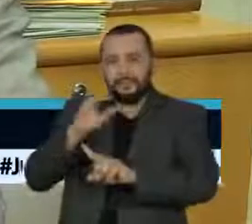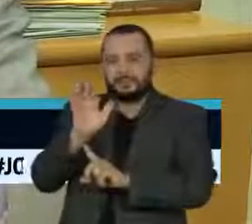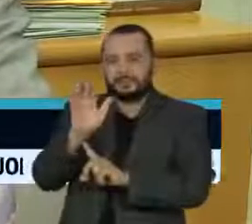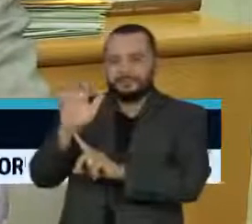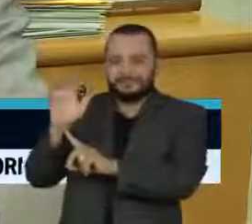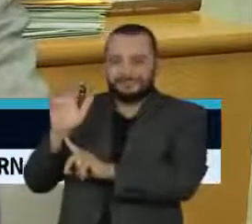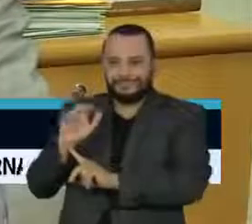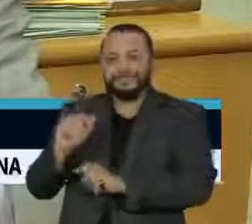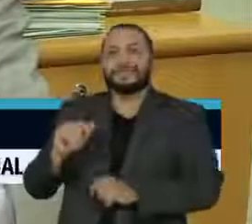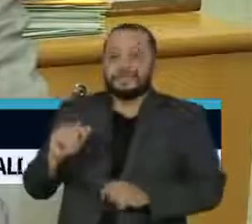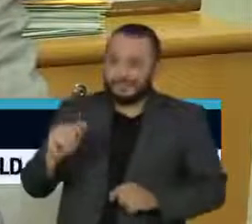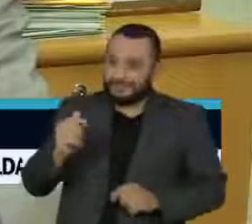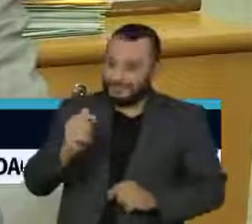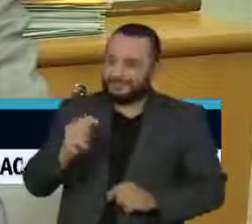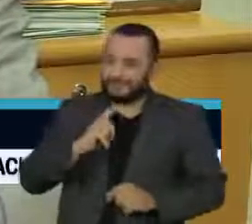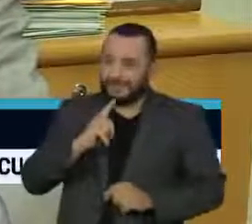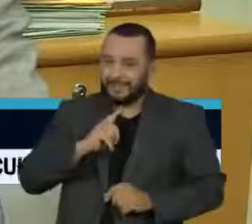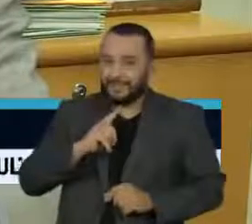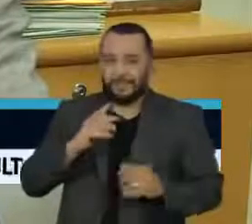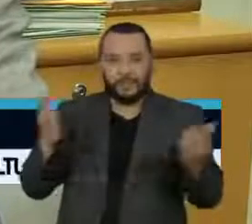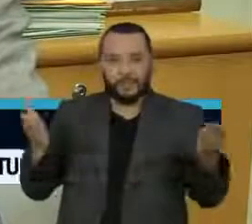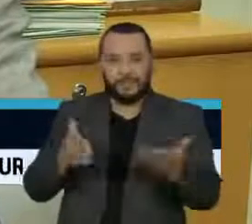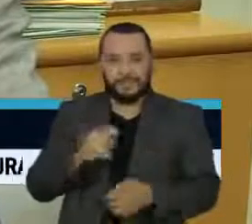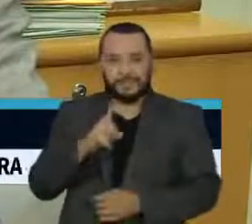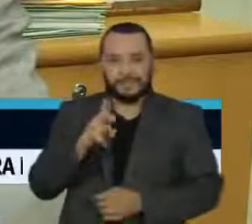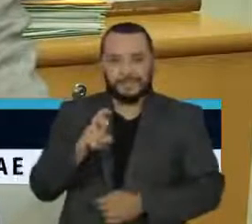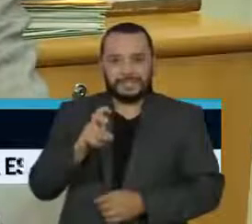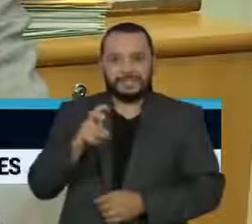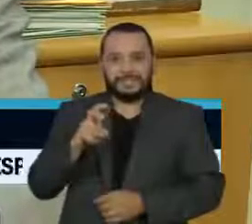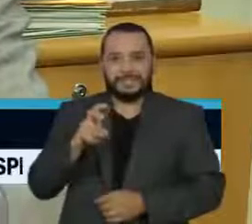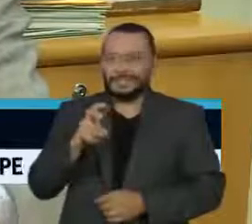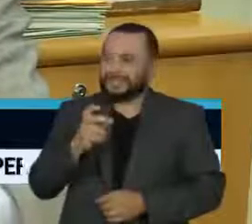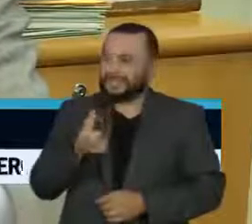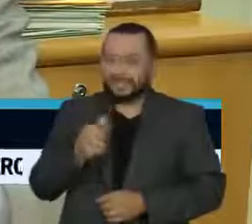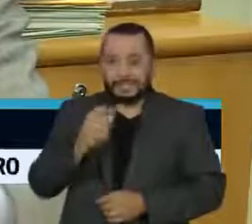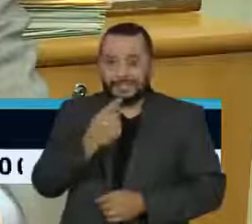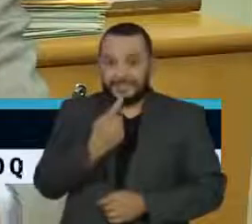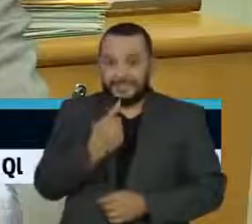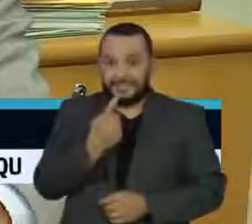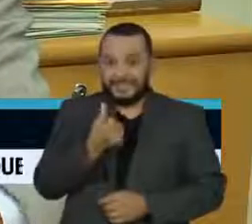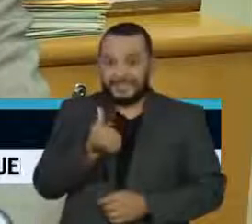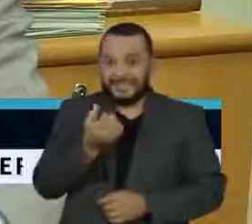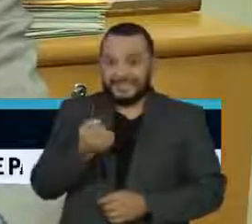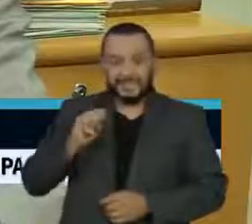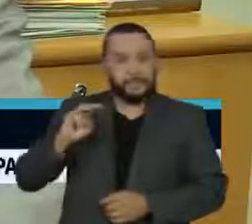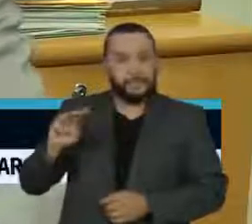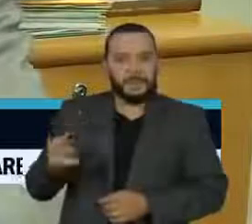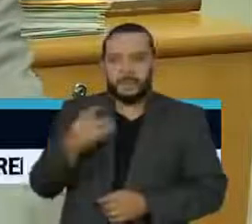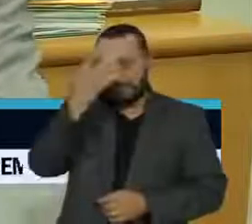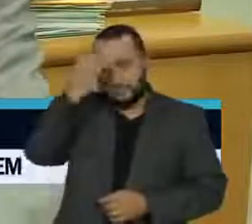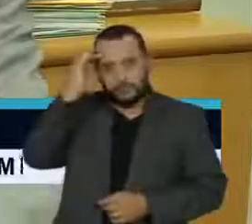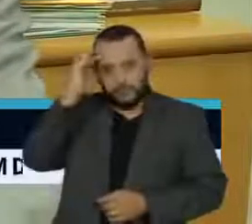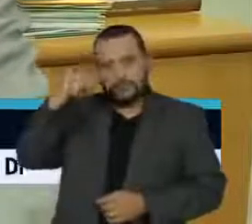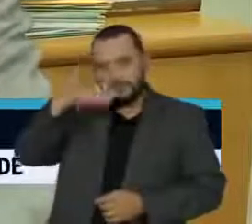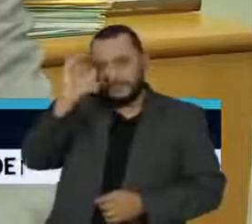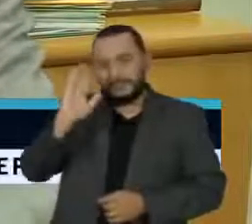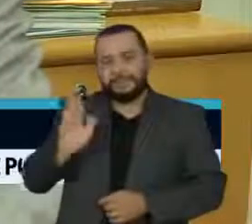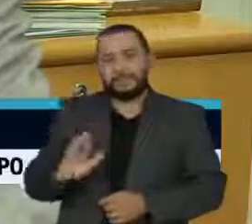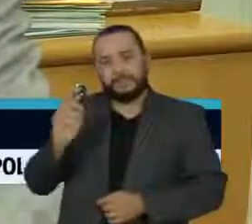nós cobrimos hoje mais ou menos 160 milhões de brasileiros, para a televisão para 160 milhões de